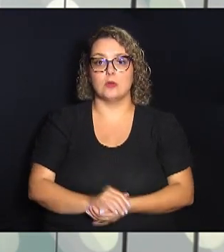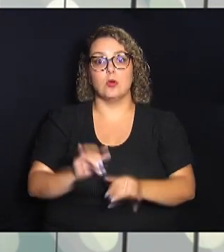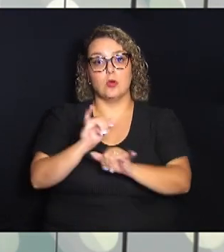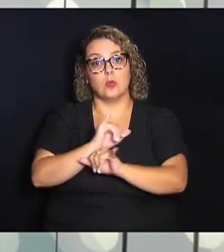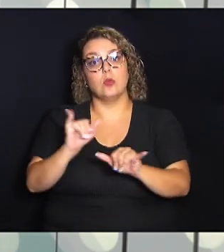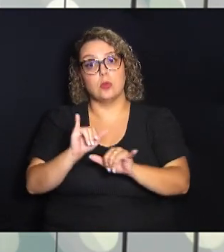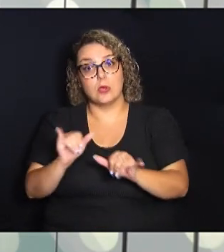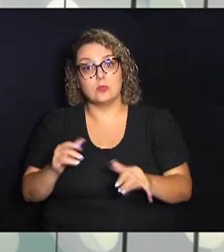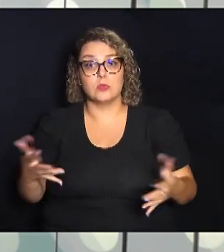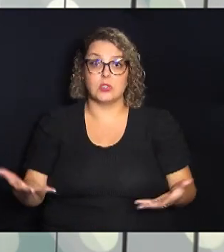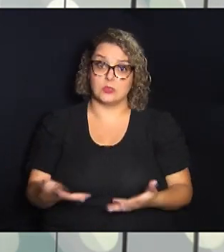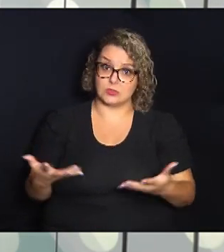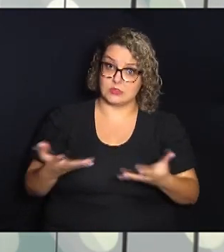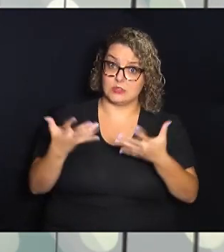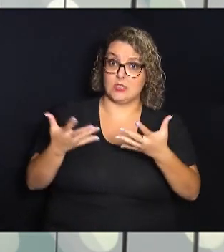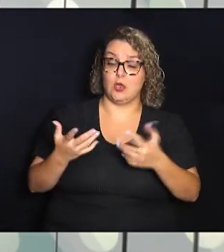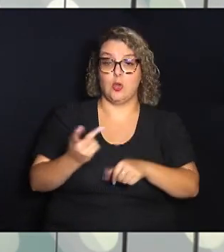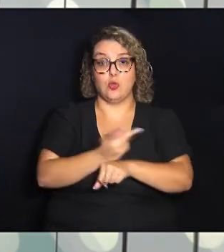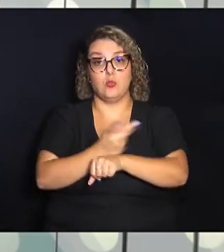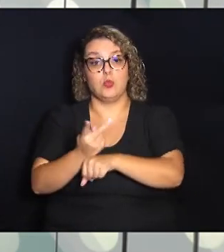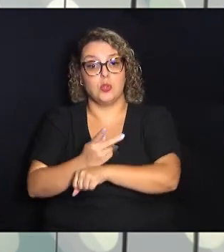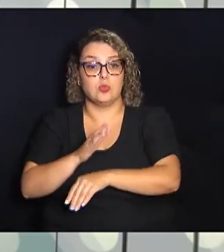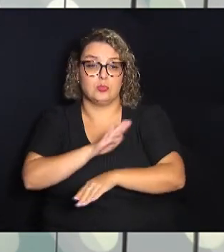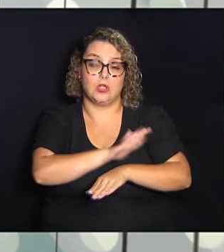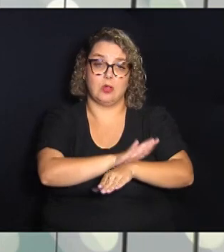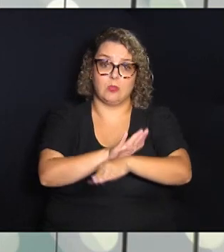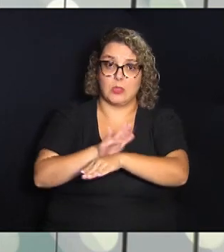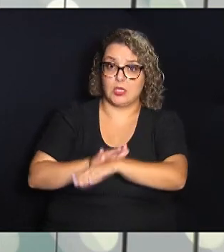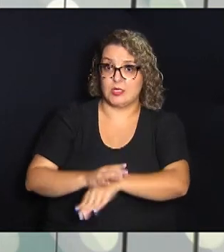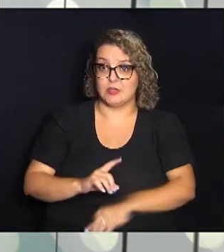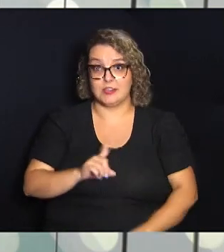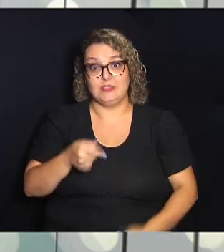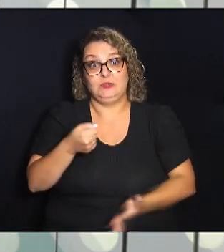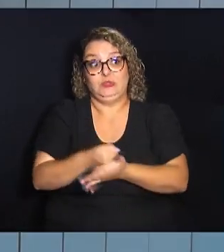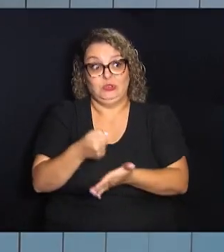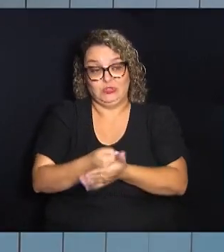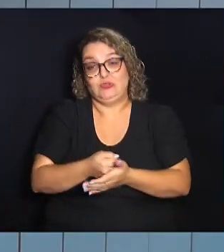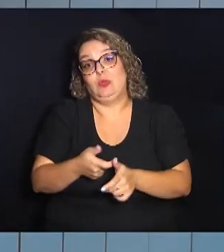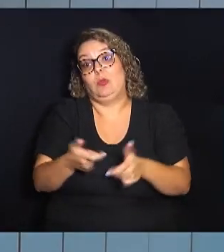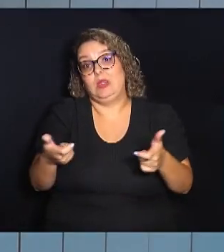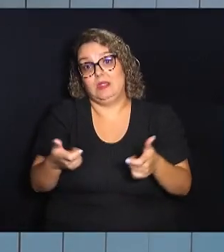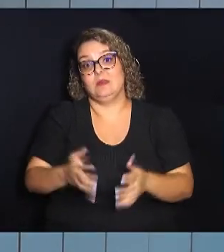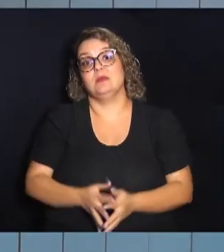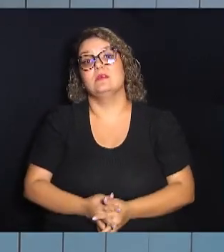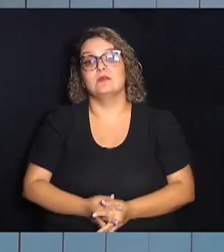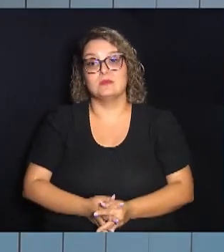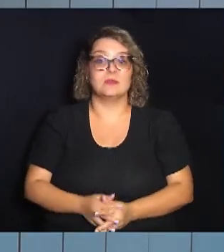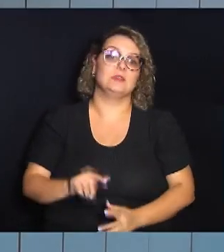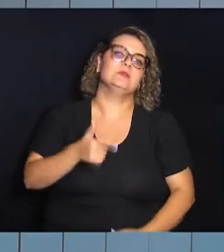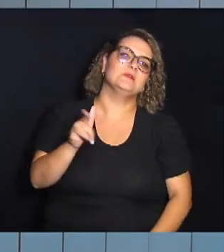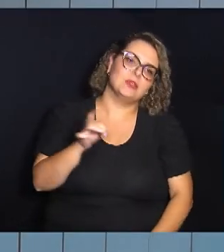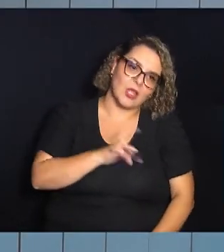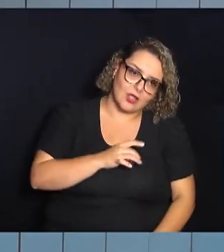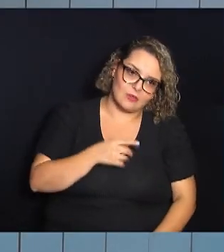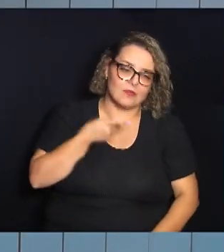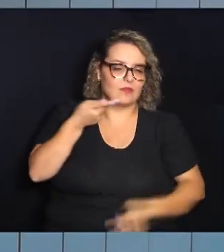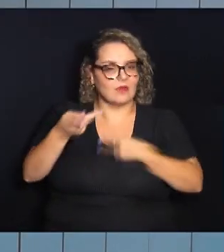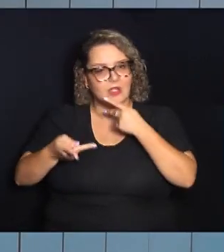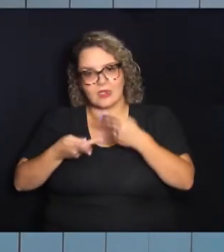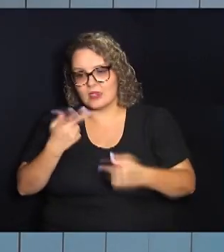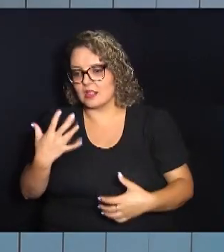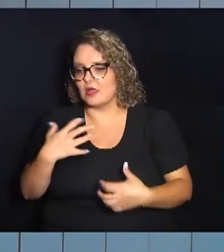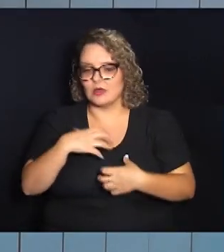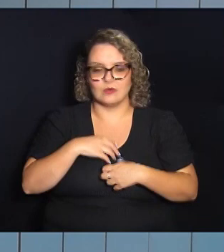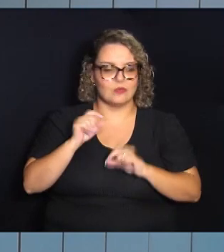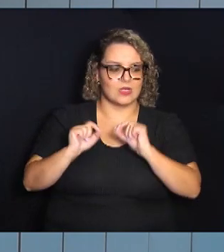né, incentivando que ela busque ajuda, né, não fique se cobrando tanto, não tenha medo de relatar o que está